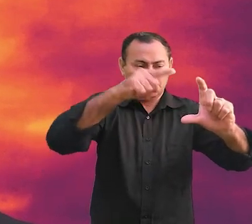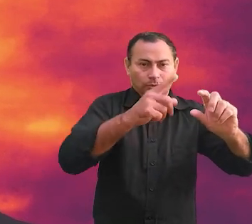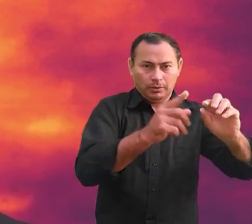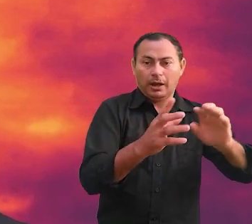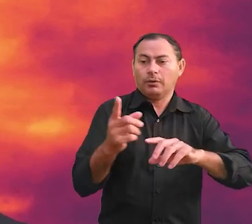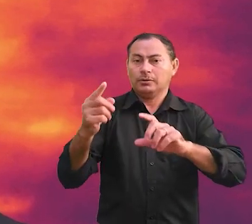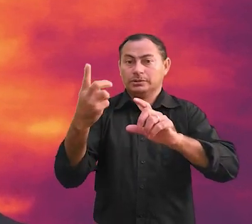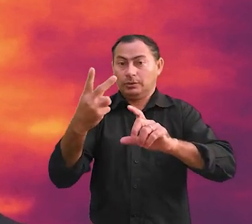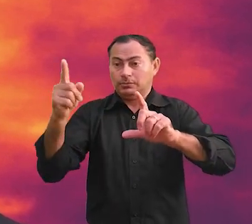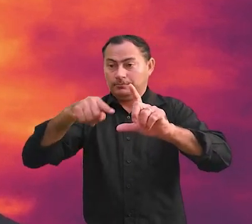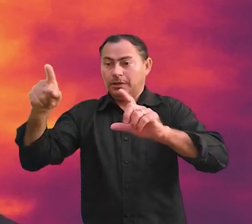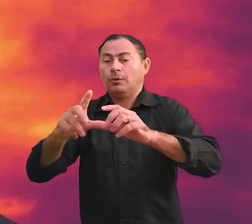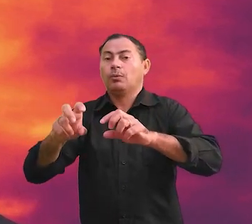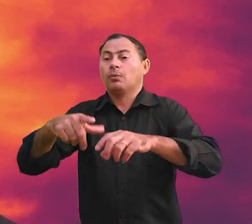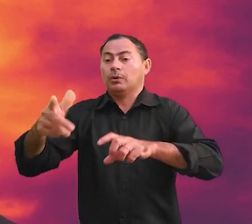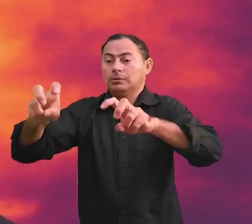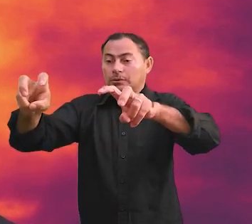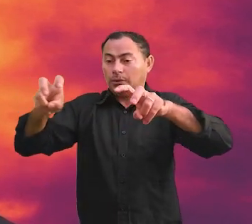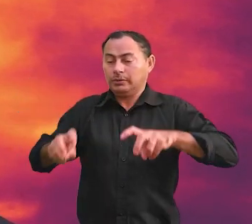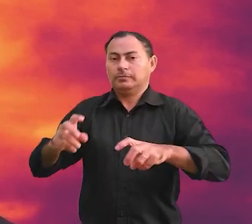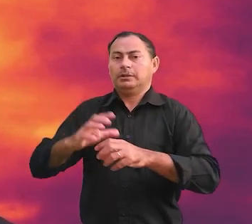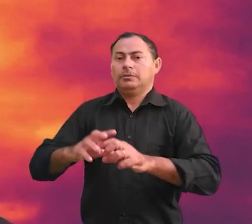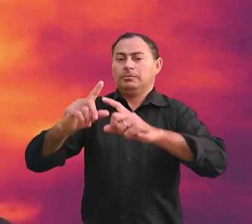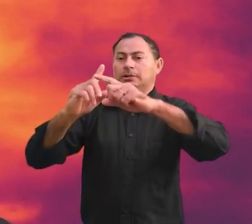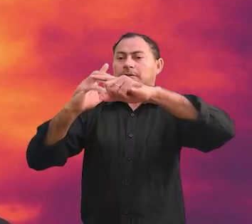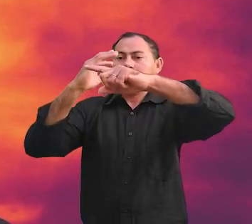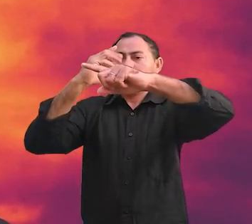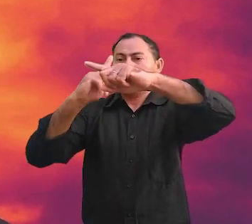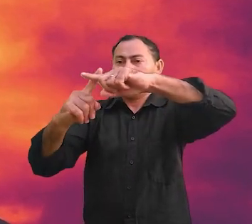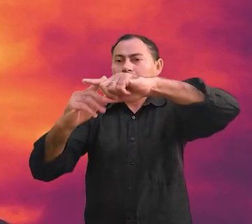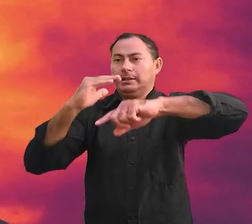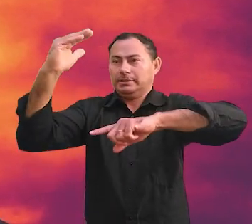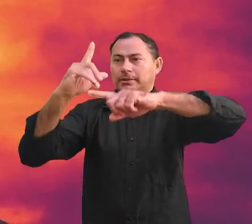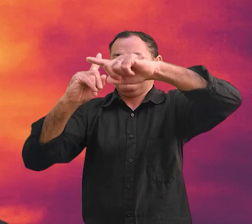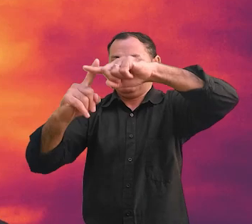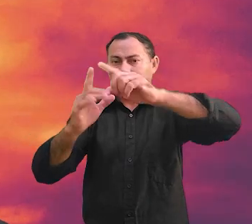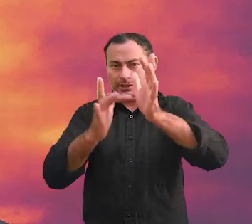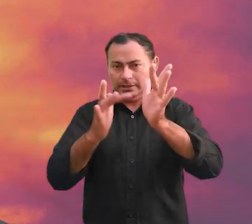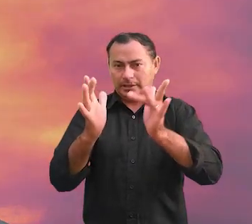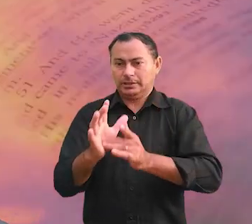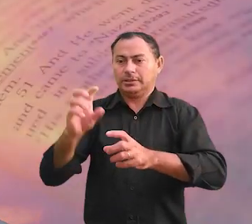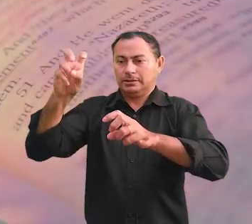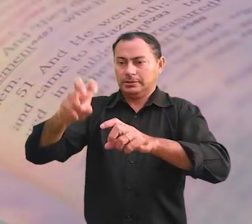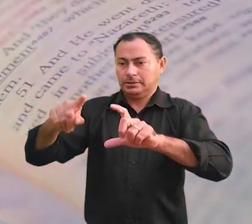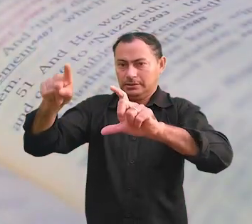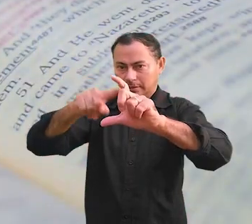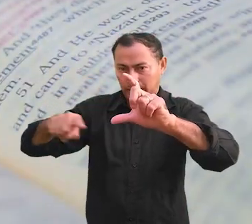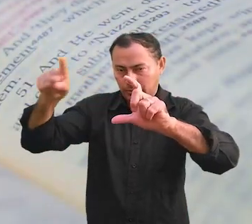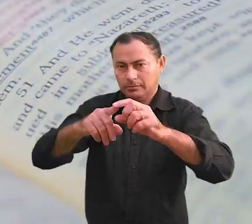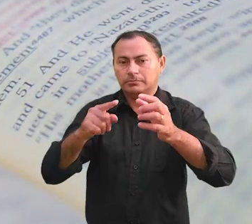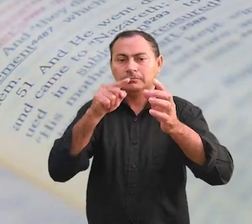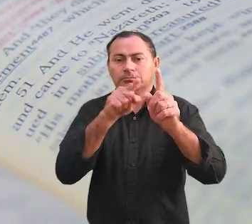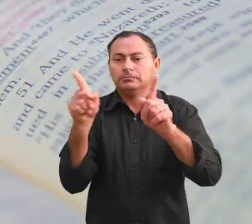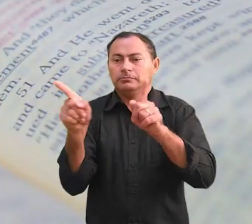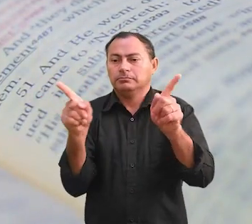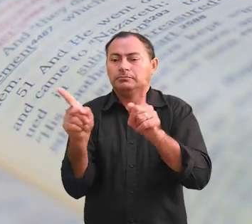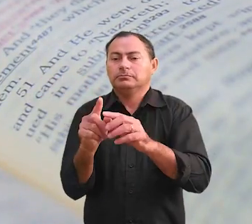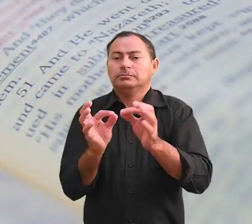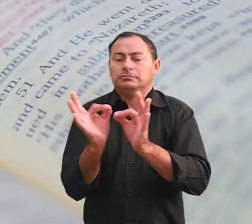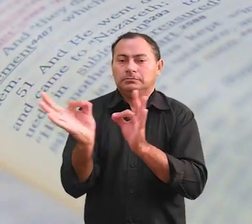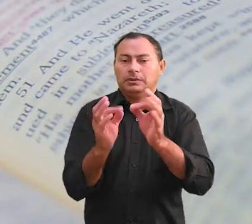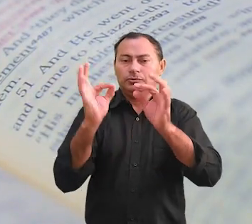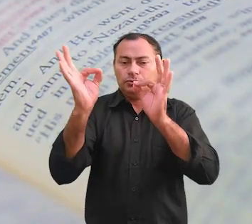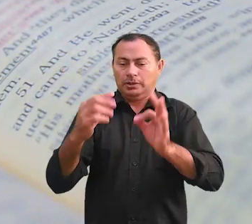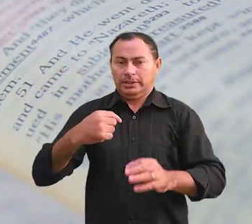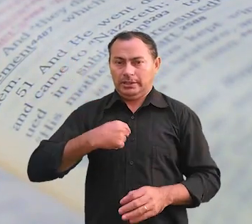círculos no segundo círculo existe um outro Trono e sobre ele uma cruz Cristo estar entre círculo e agora os pontos